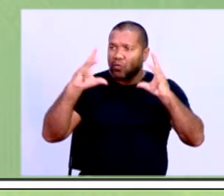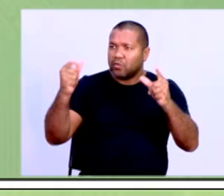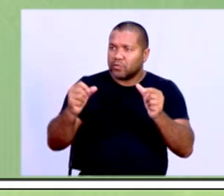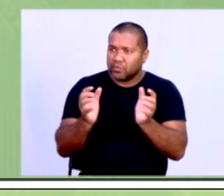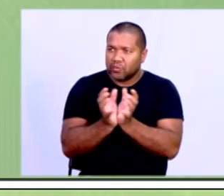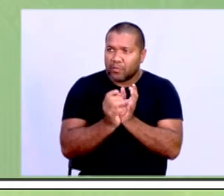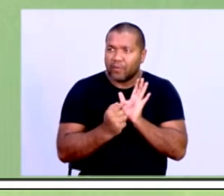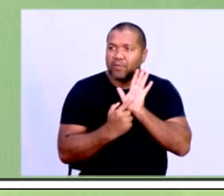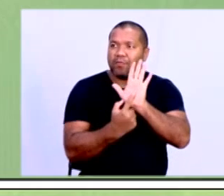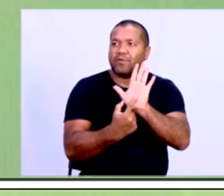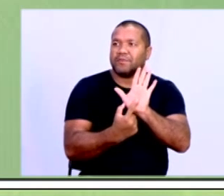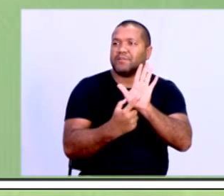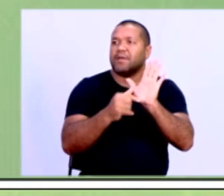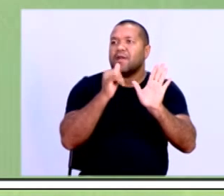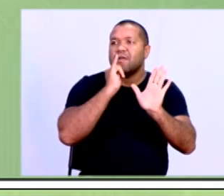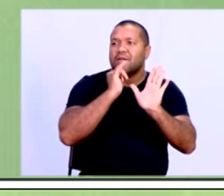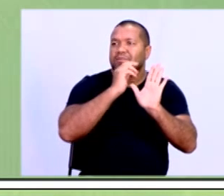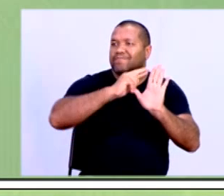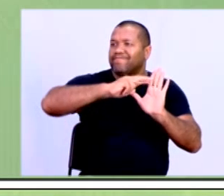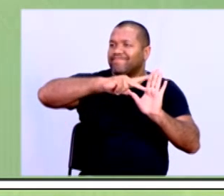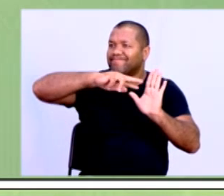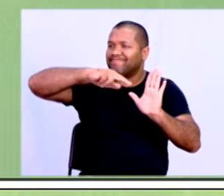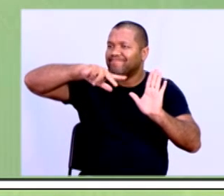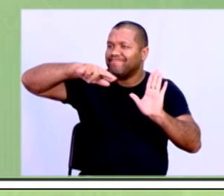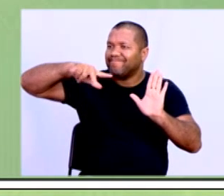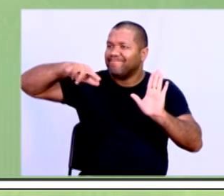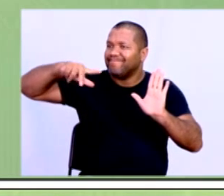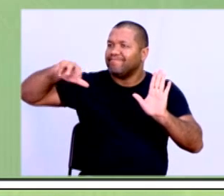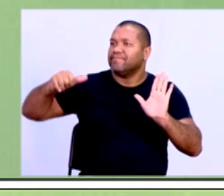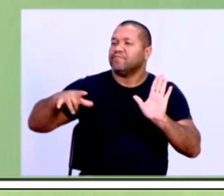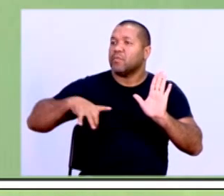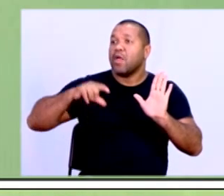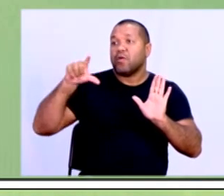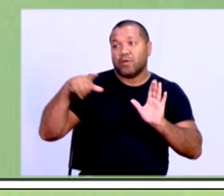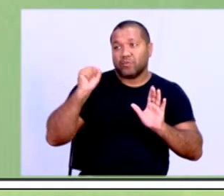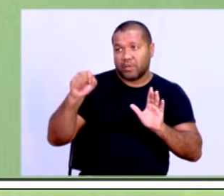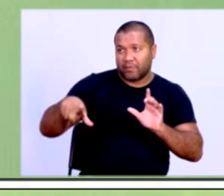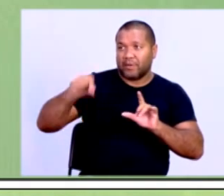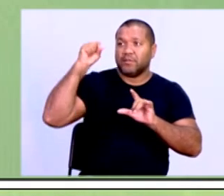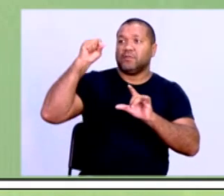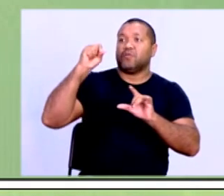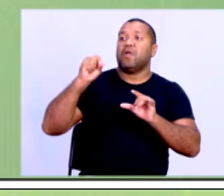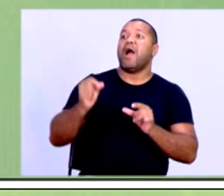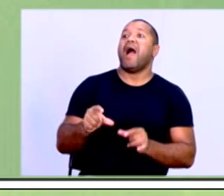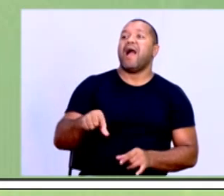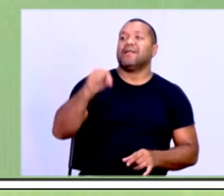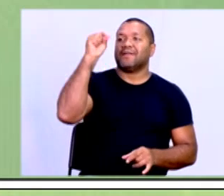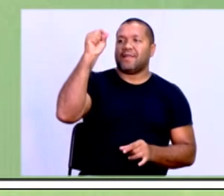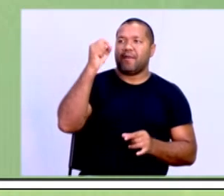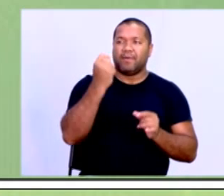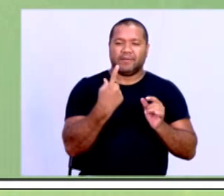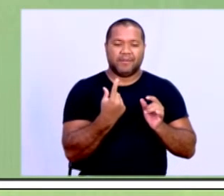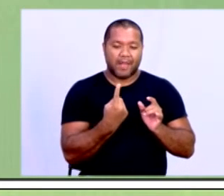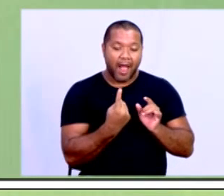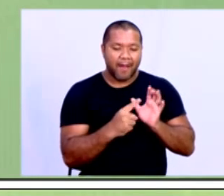desses modelos será escolhido como o modelo para aquela área de domínio do negócio. Então, eles vão